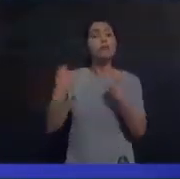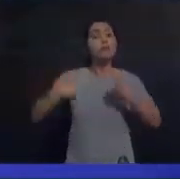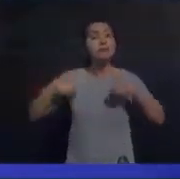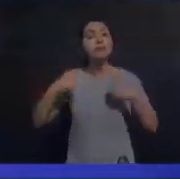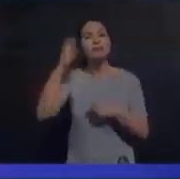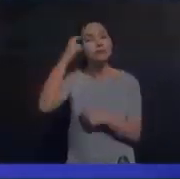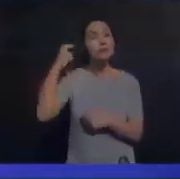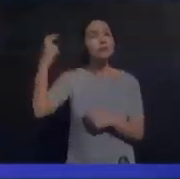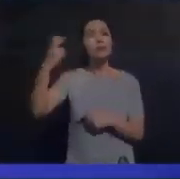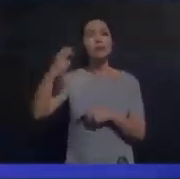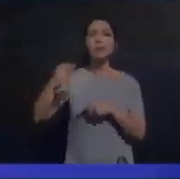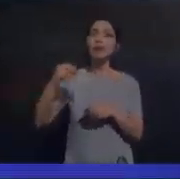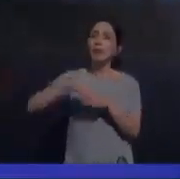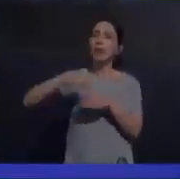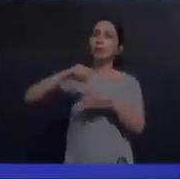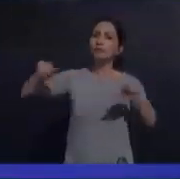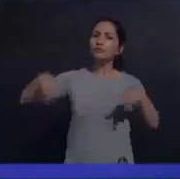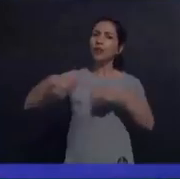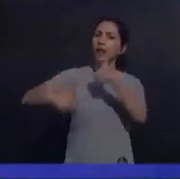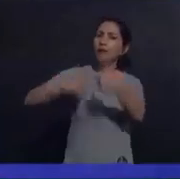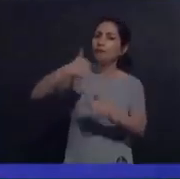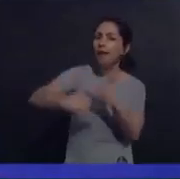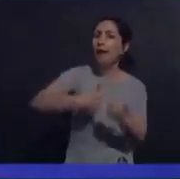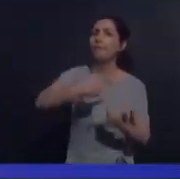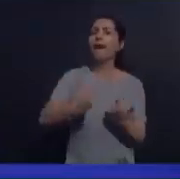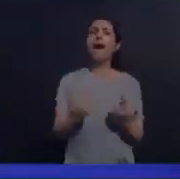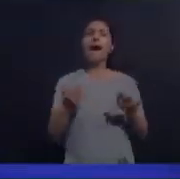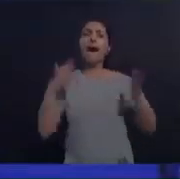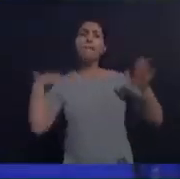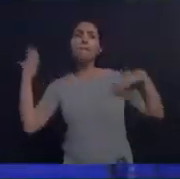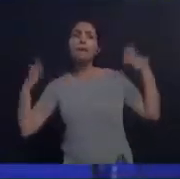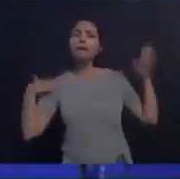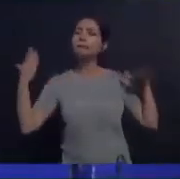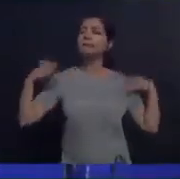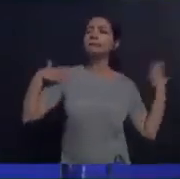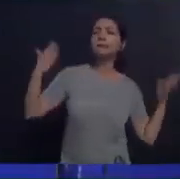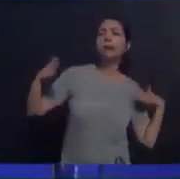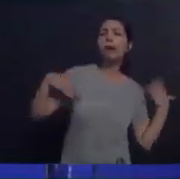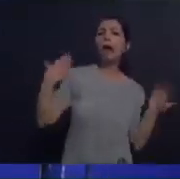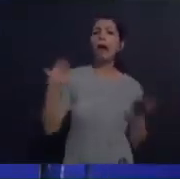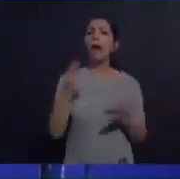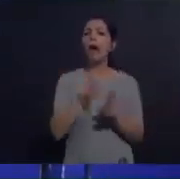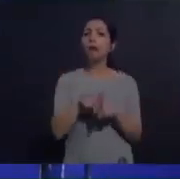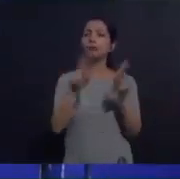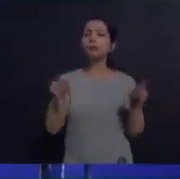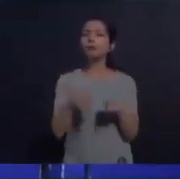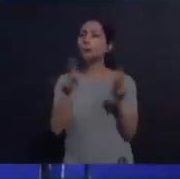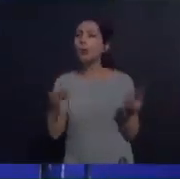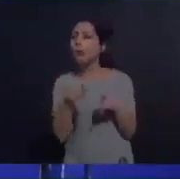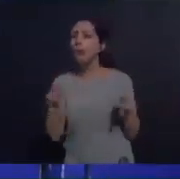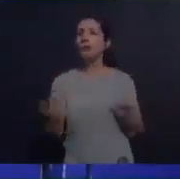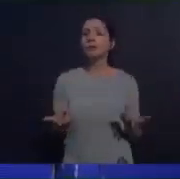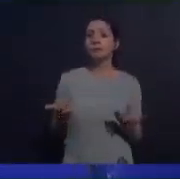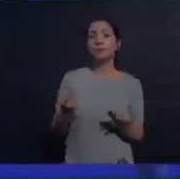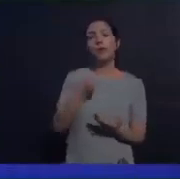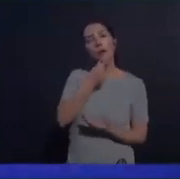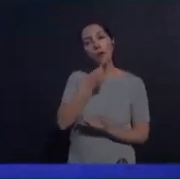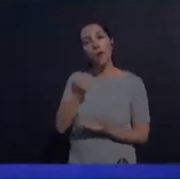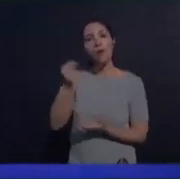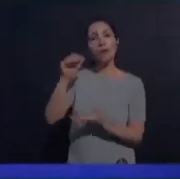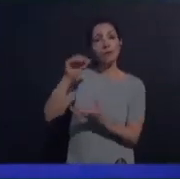seu trabalho, quando você vai passear, quando você vai no shopping. Você, homem, casado, mulher,